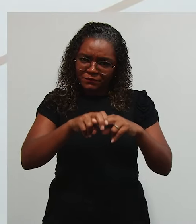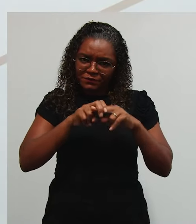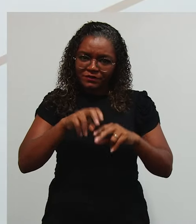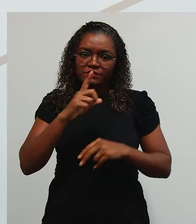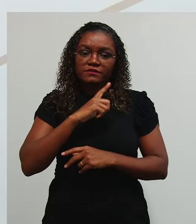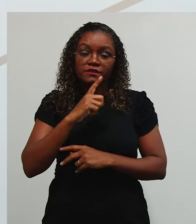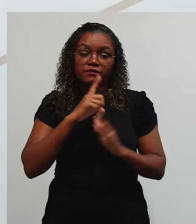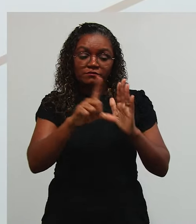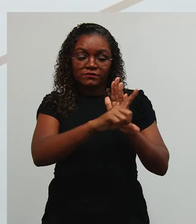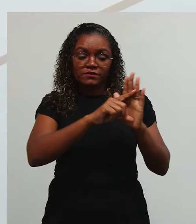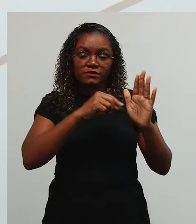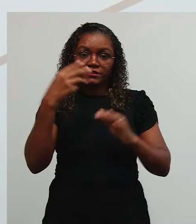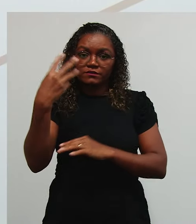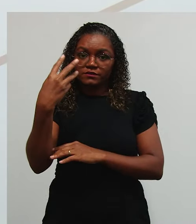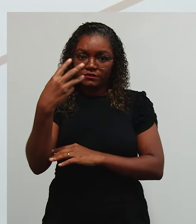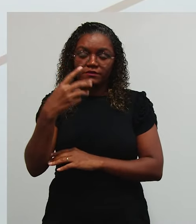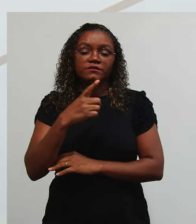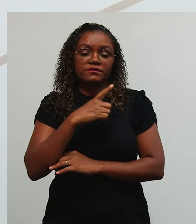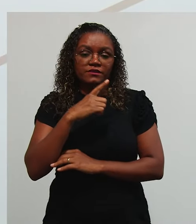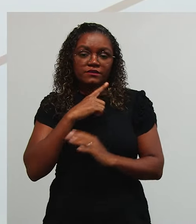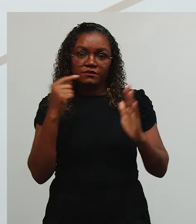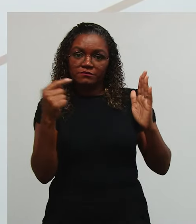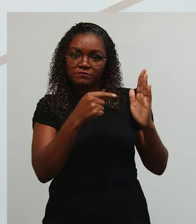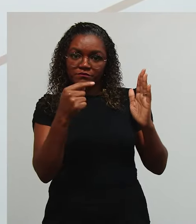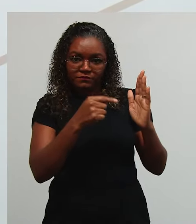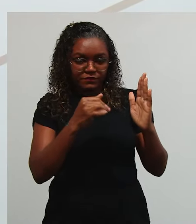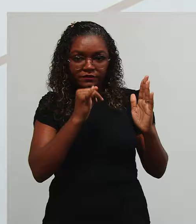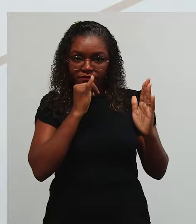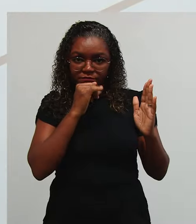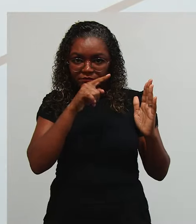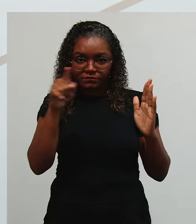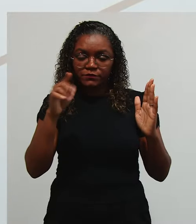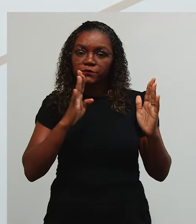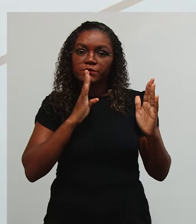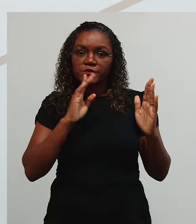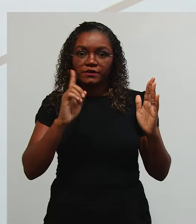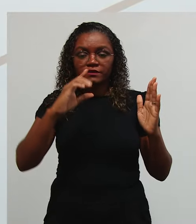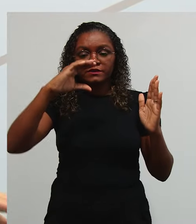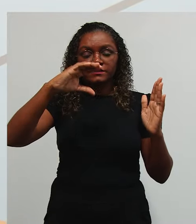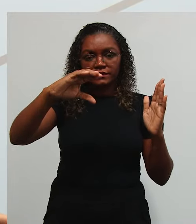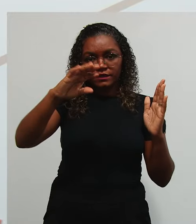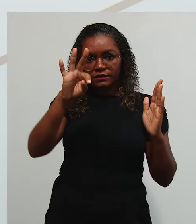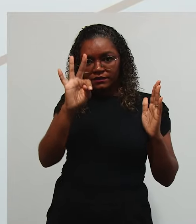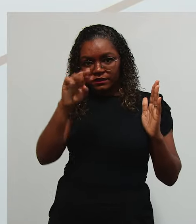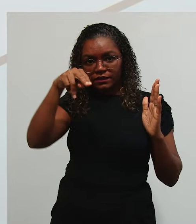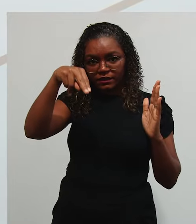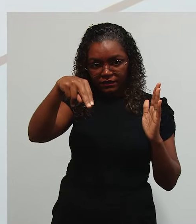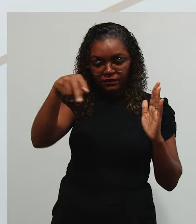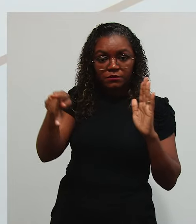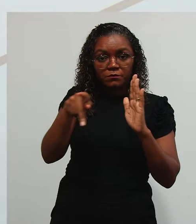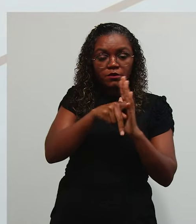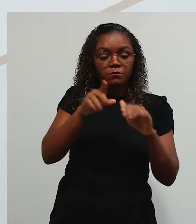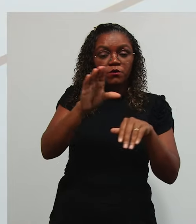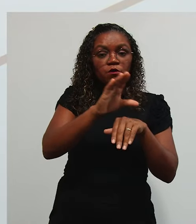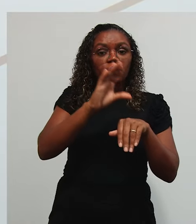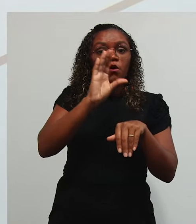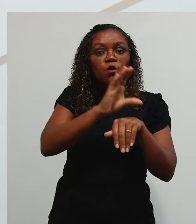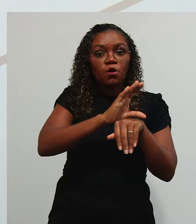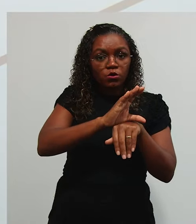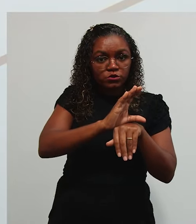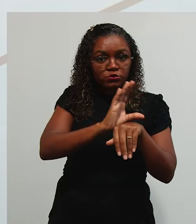de ler aqui do artigo Tero do CTN que para quem não conhece CTN é O Código Tributário nacional que